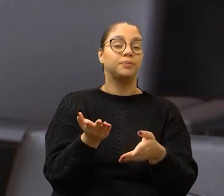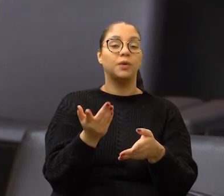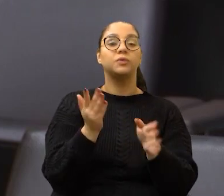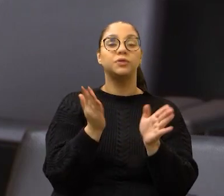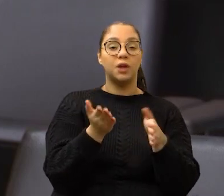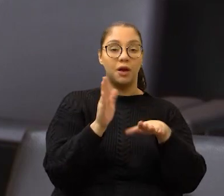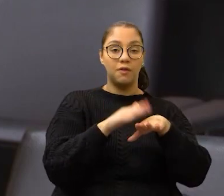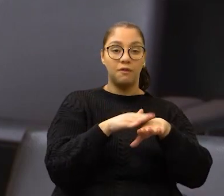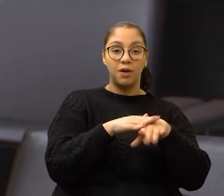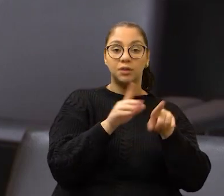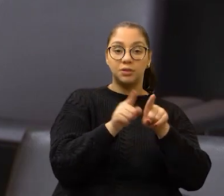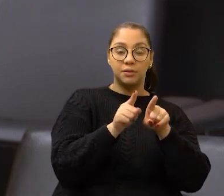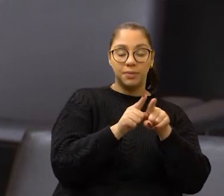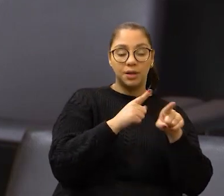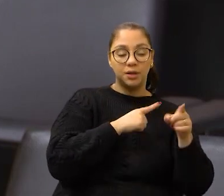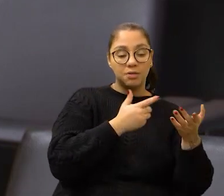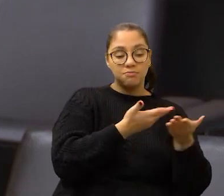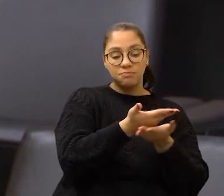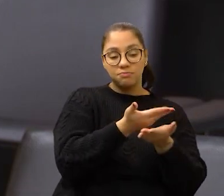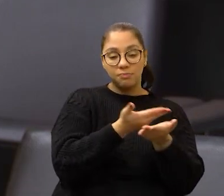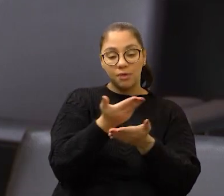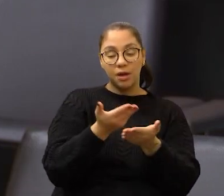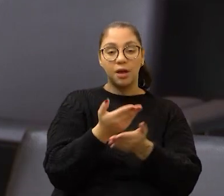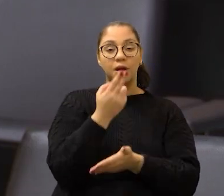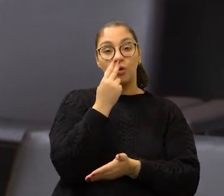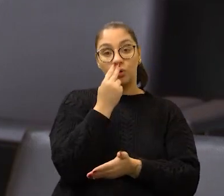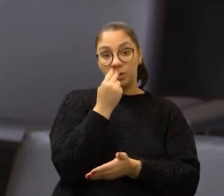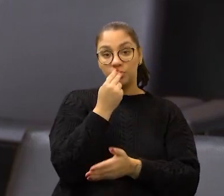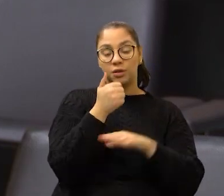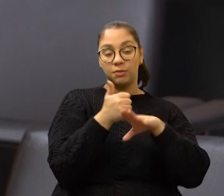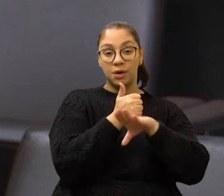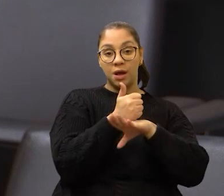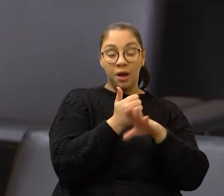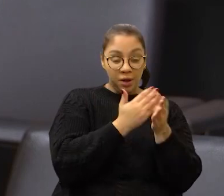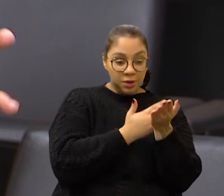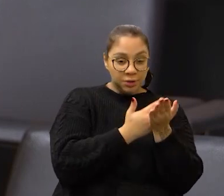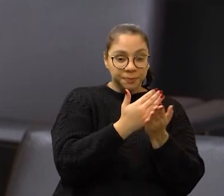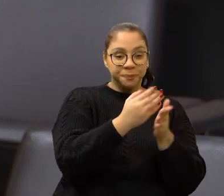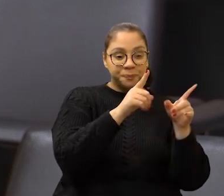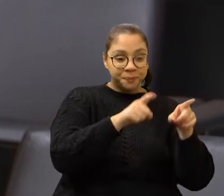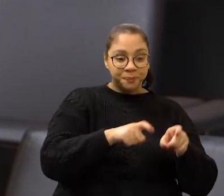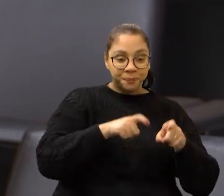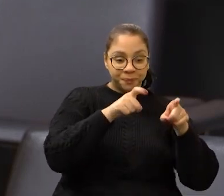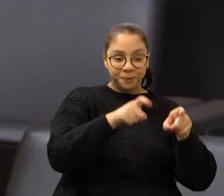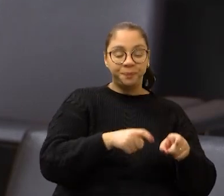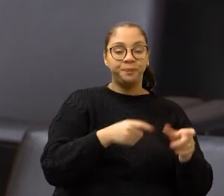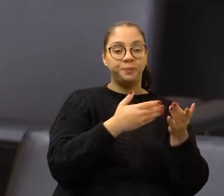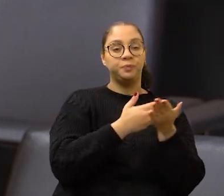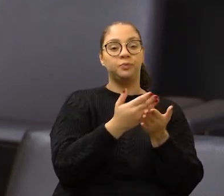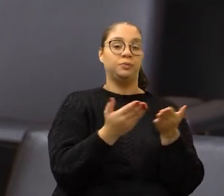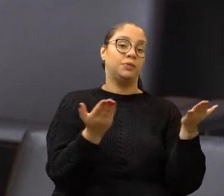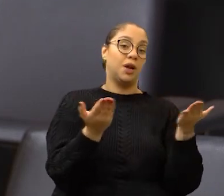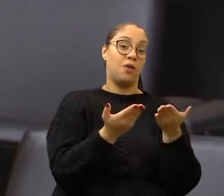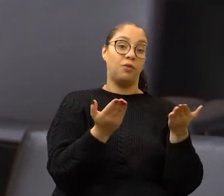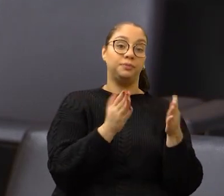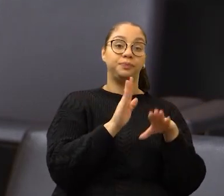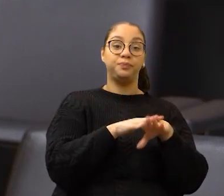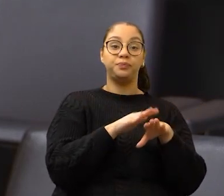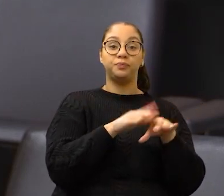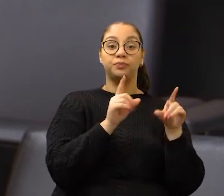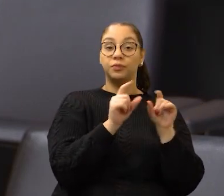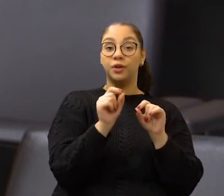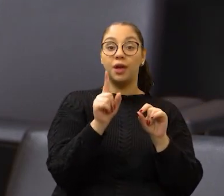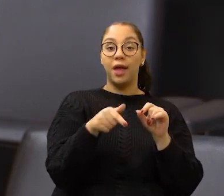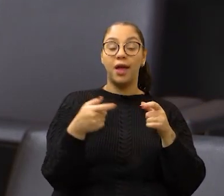sendo falado no meio das nutricionistas que assim que começar a plantação, que já vai começar agora, eles